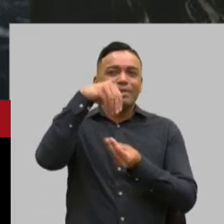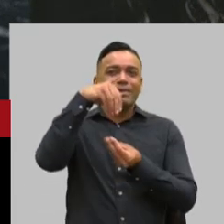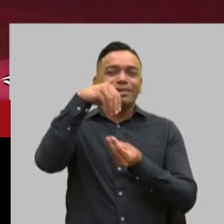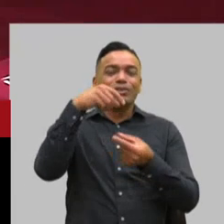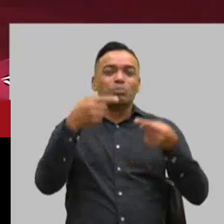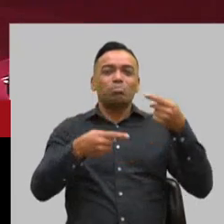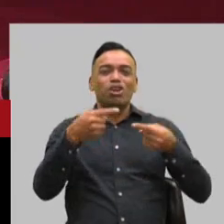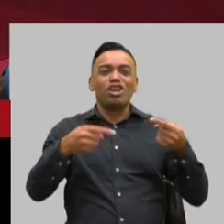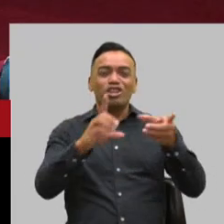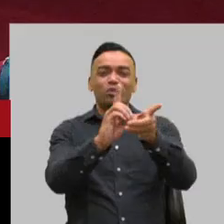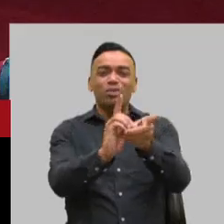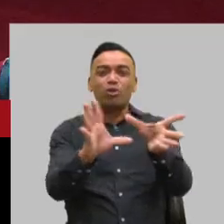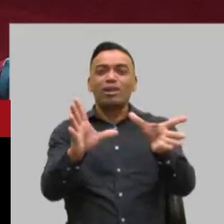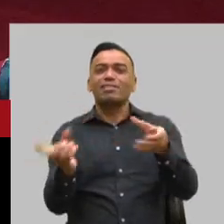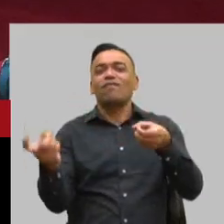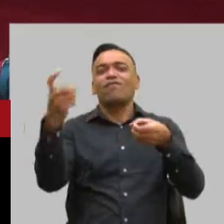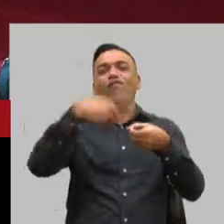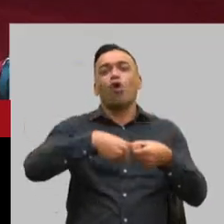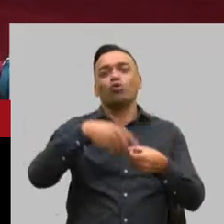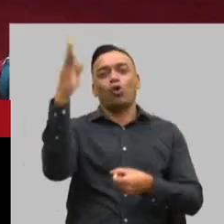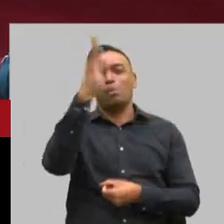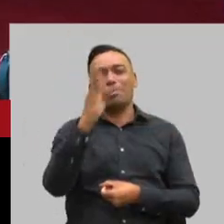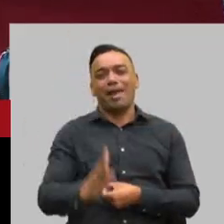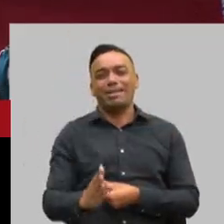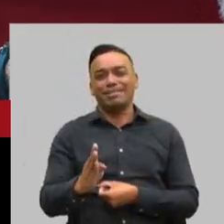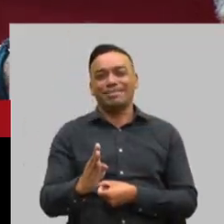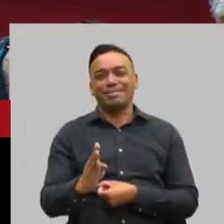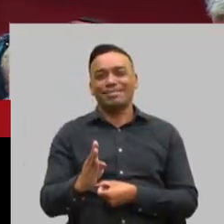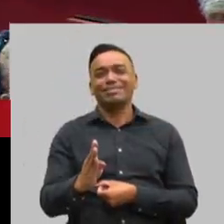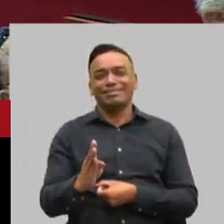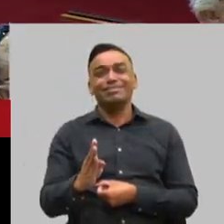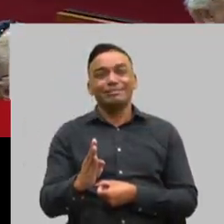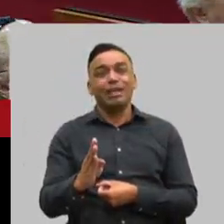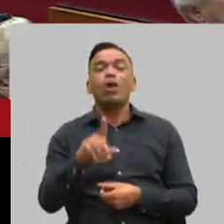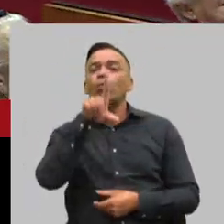democracia nesse país. Eu tuitei,